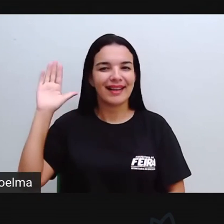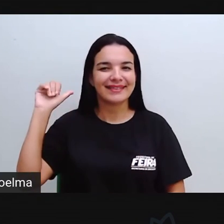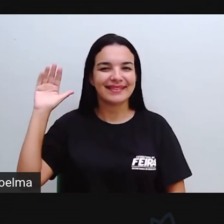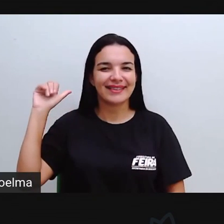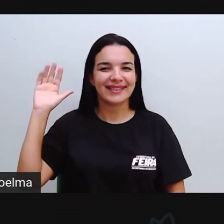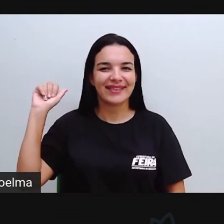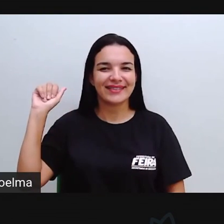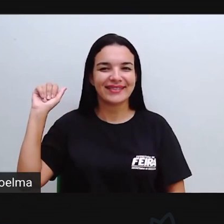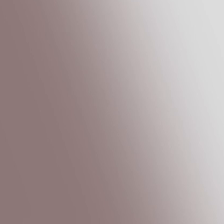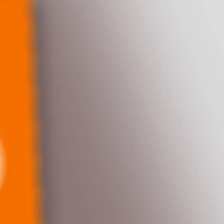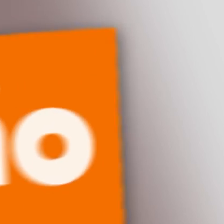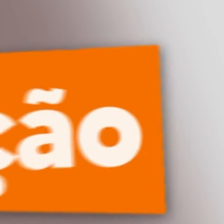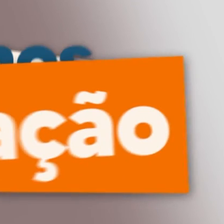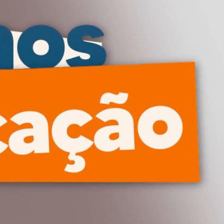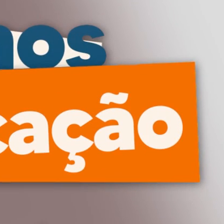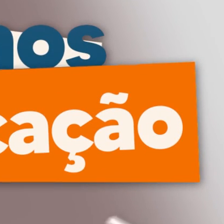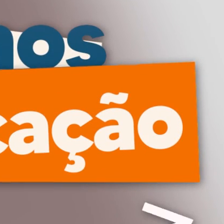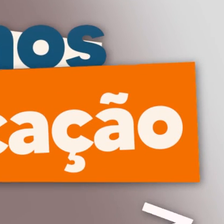Tchau, tchau!